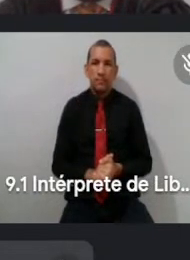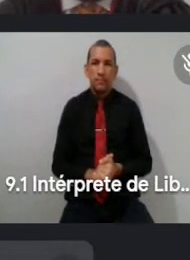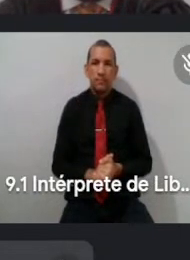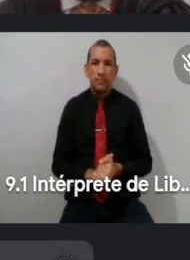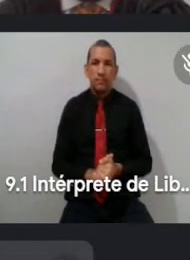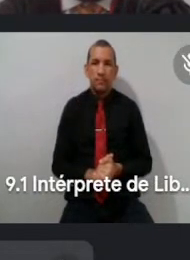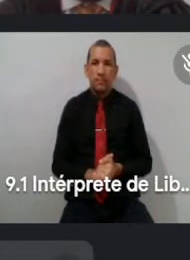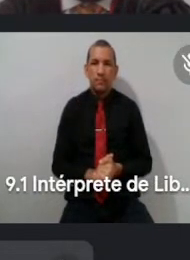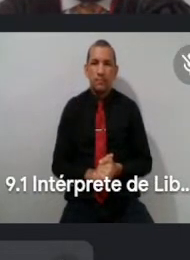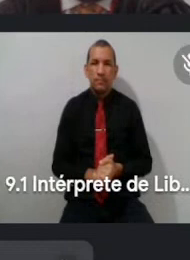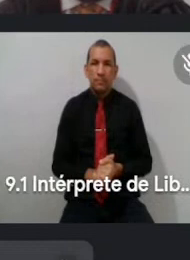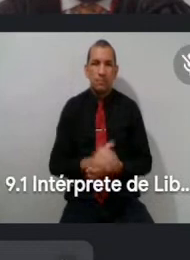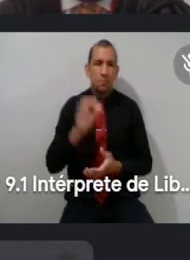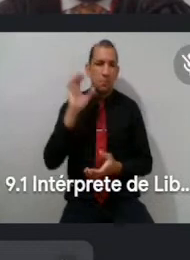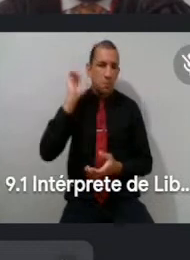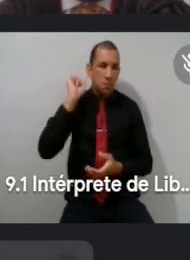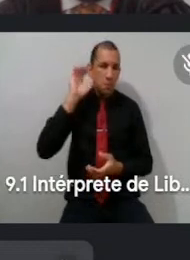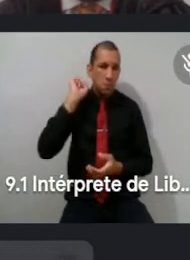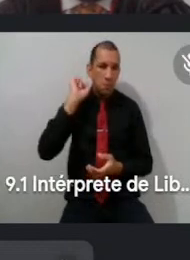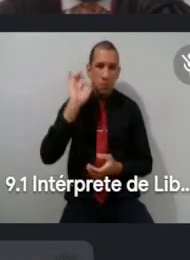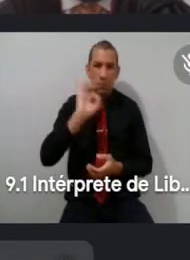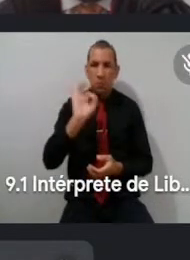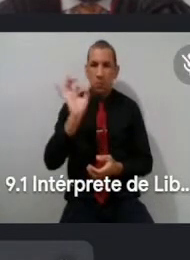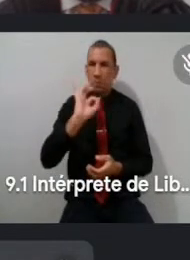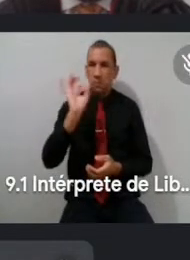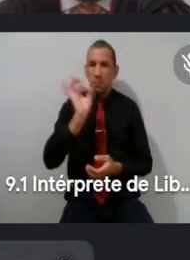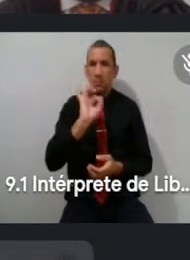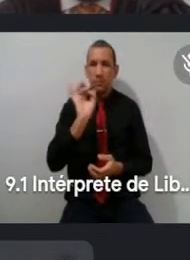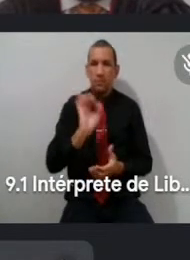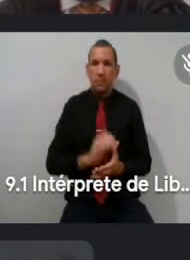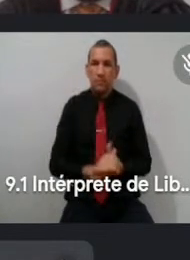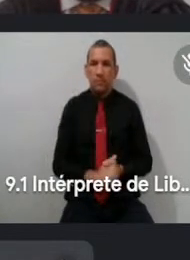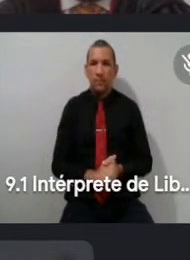o dono não está funcionando automação